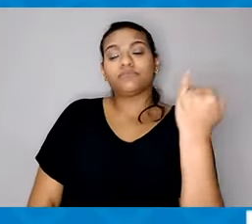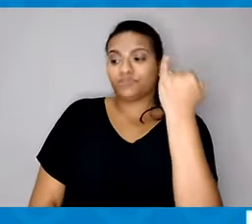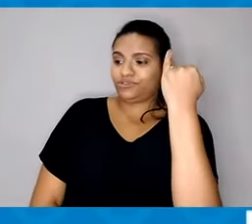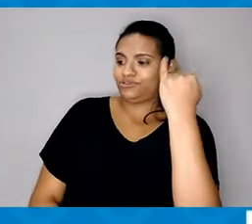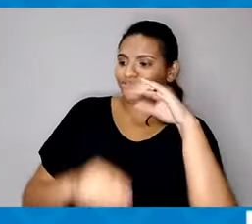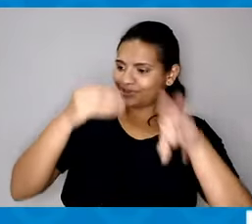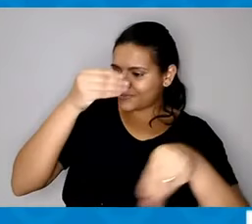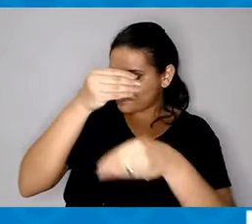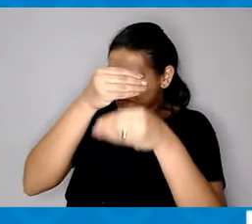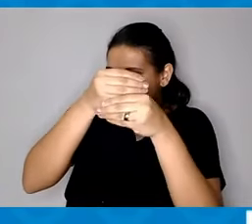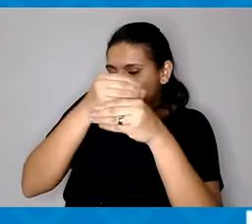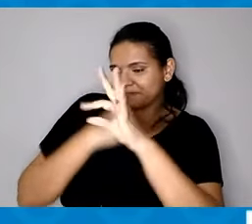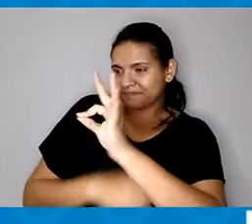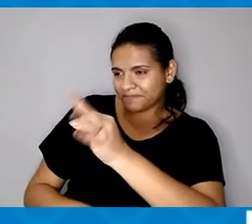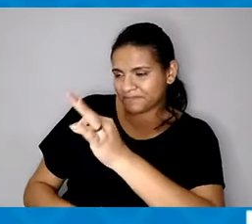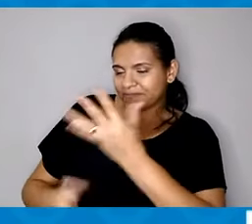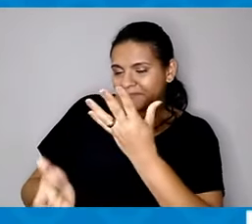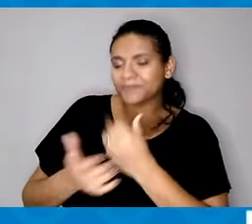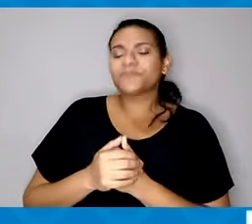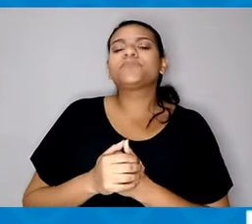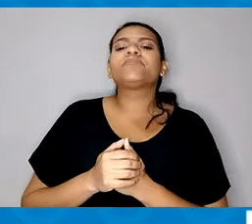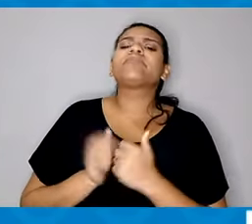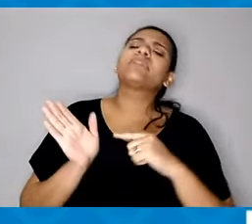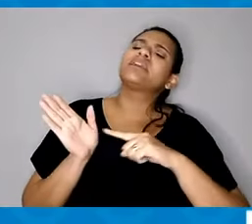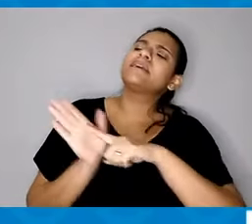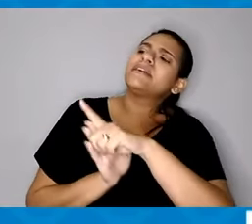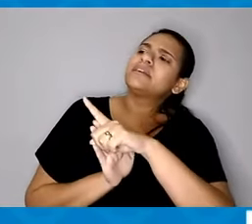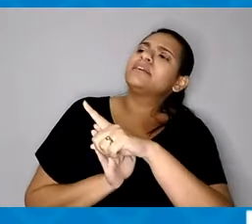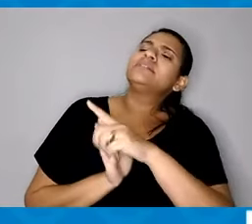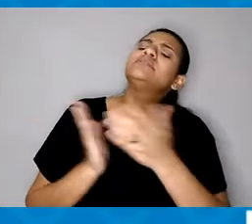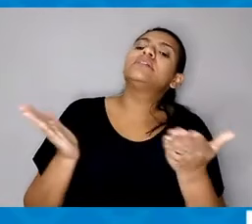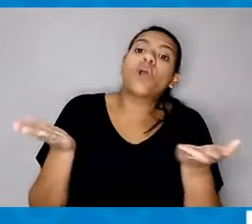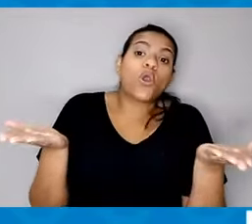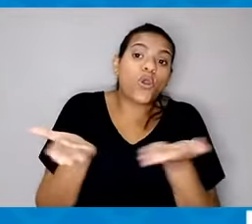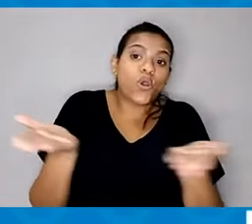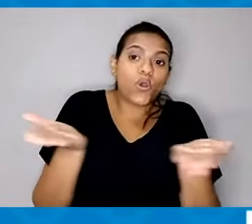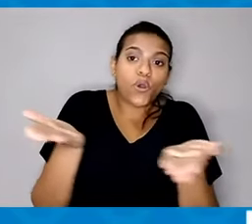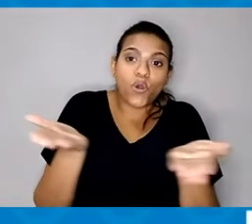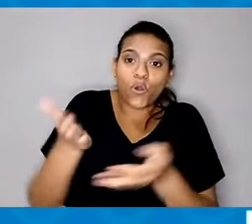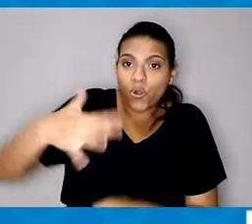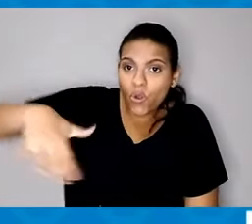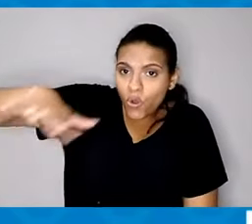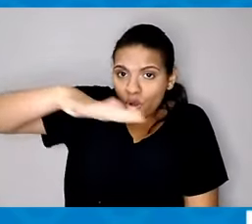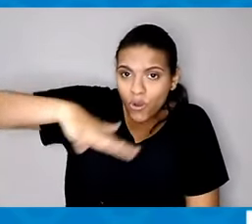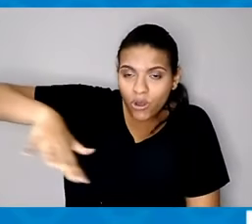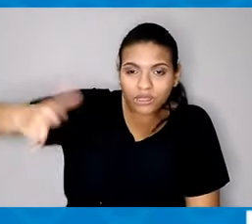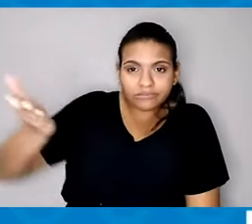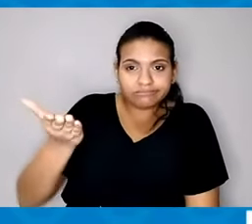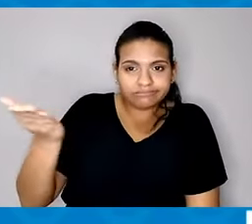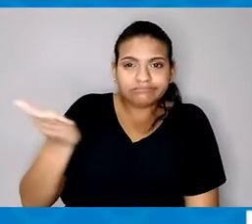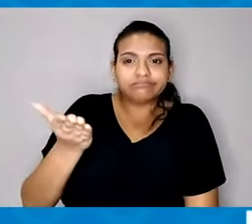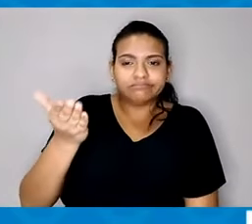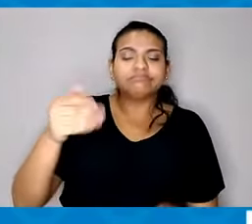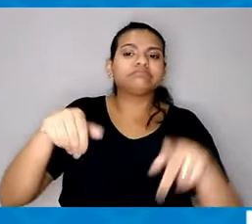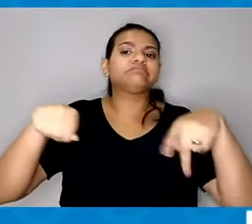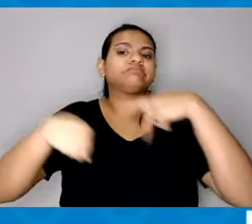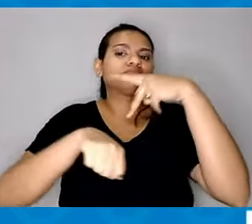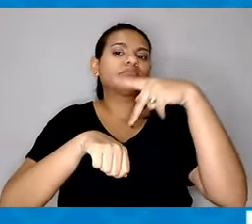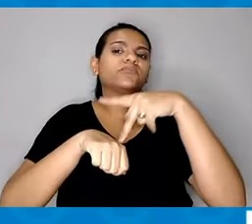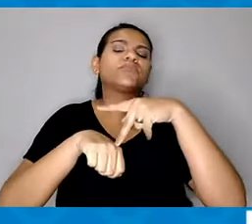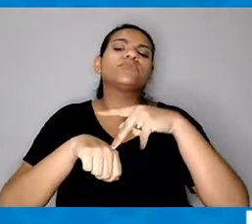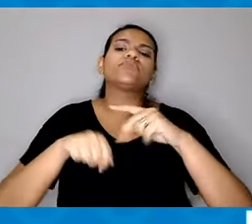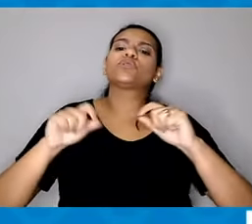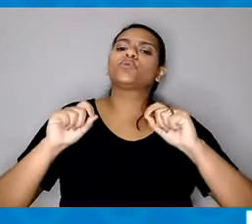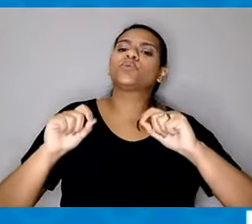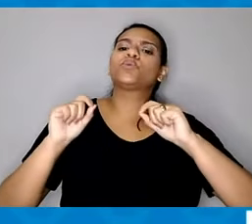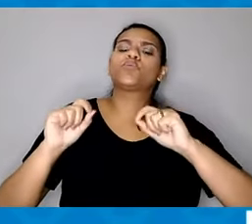essas ideias, quais são os, olhando um pouco para o nosso cenário atual, contexto do nosso país, né, quais são os